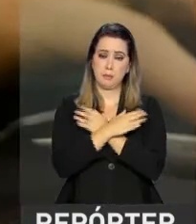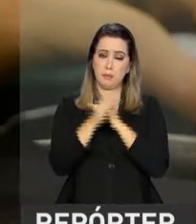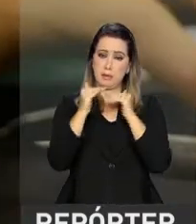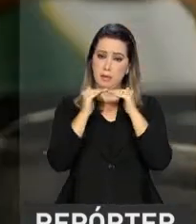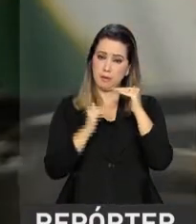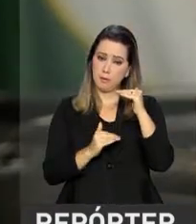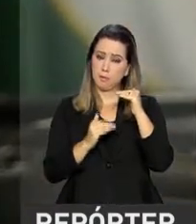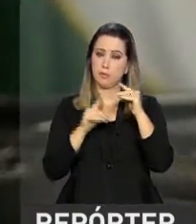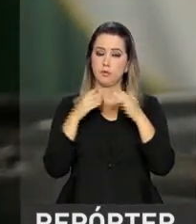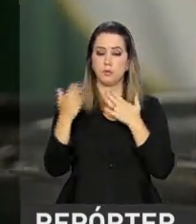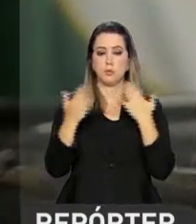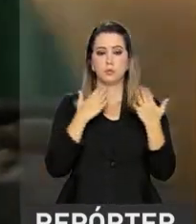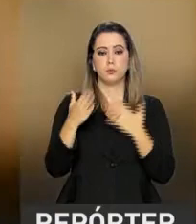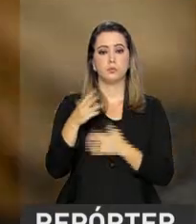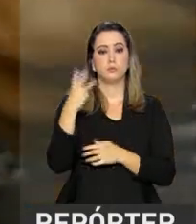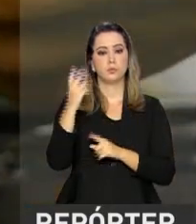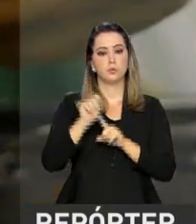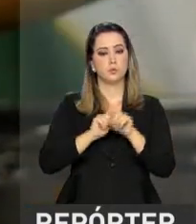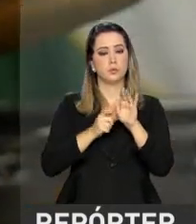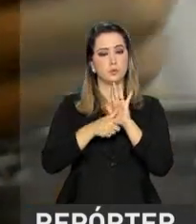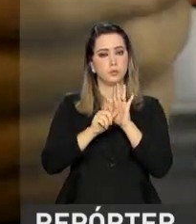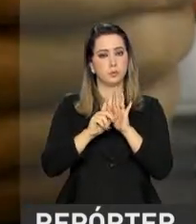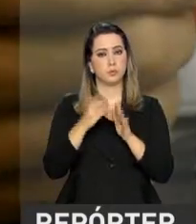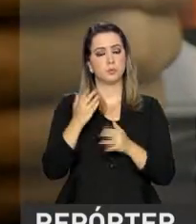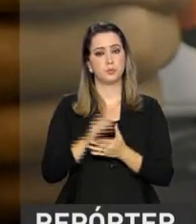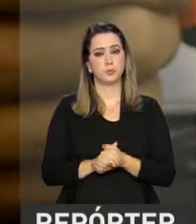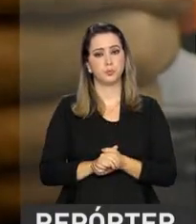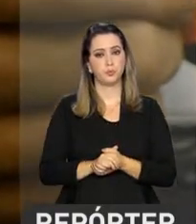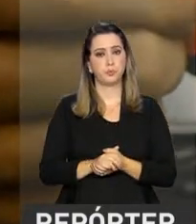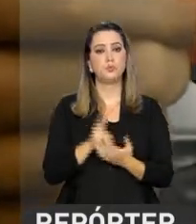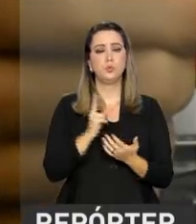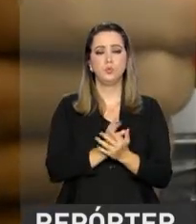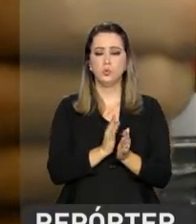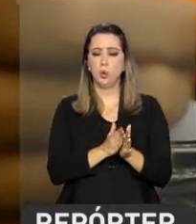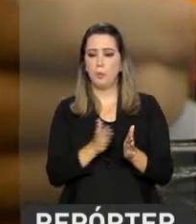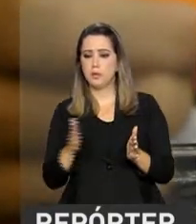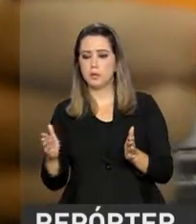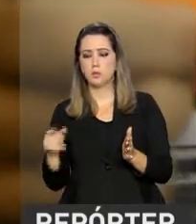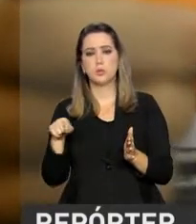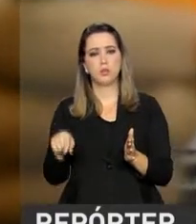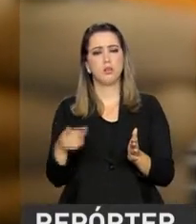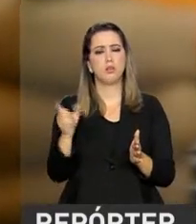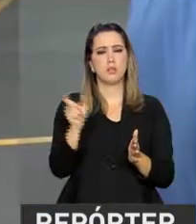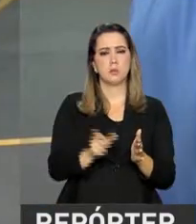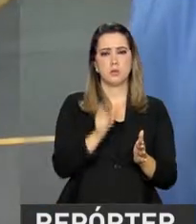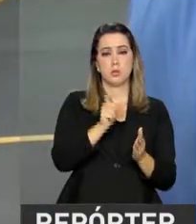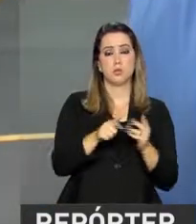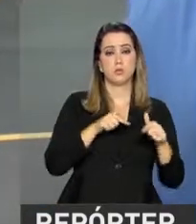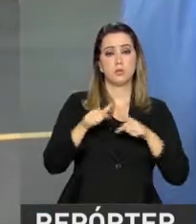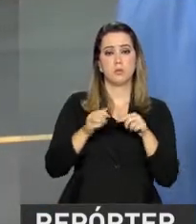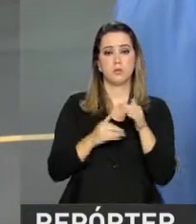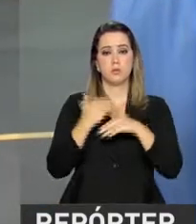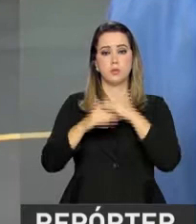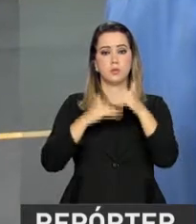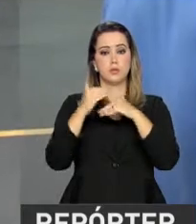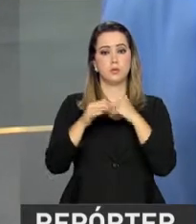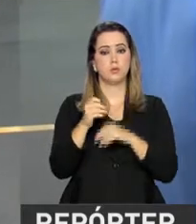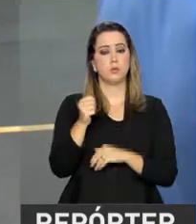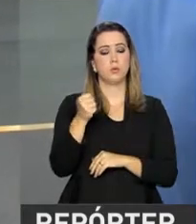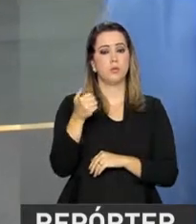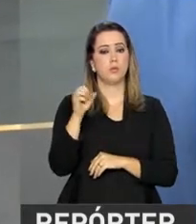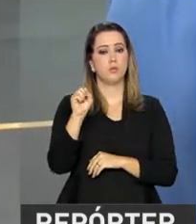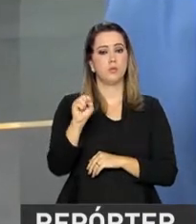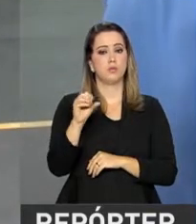em relação ao trimestre anterior no mesmo período o número de pessoas ocupadas aumentou em quase